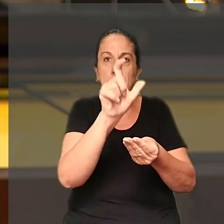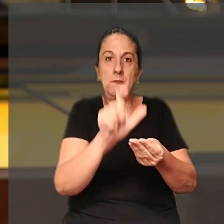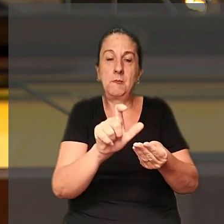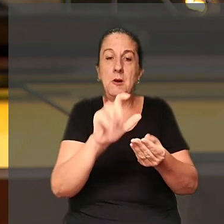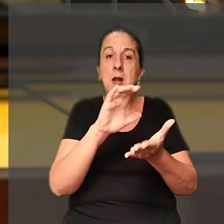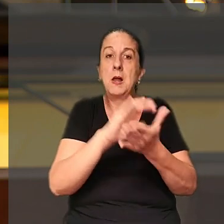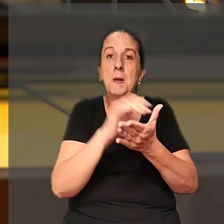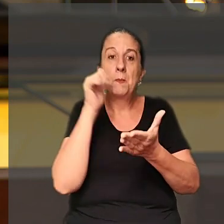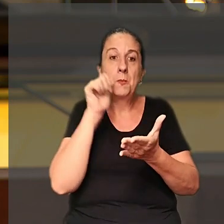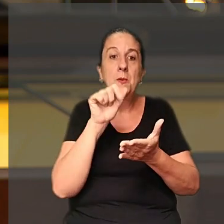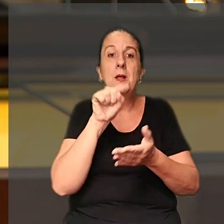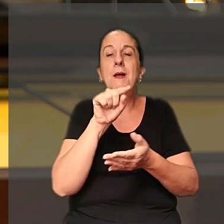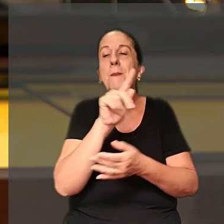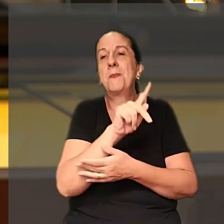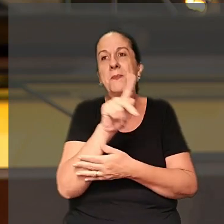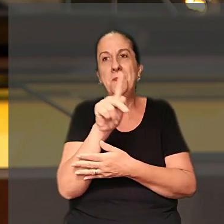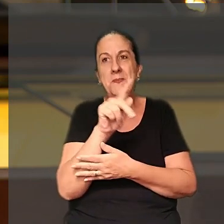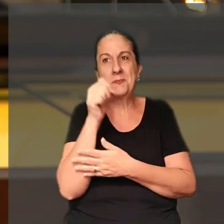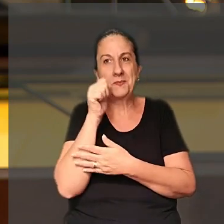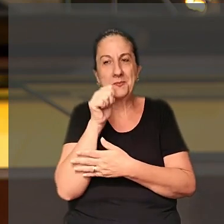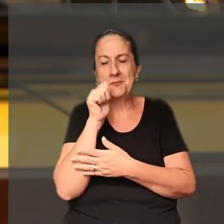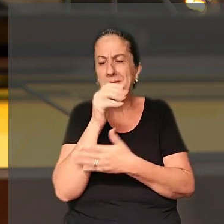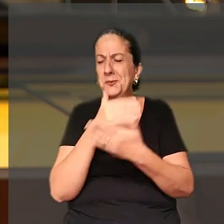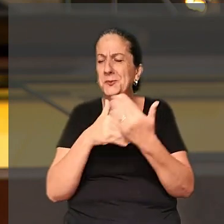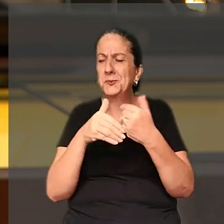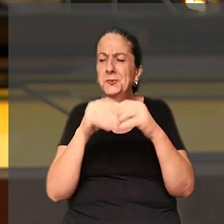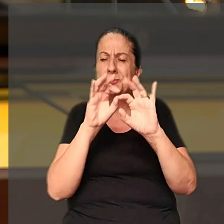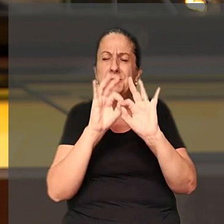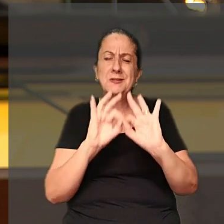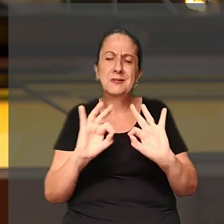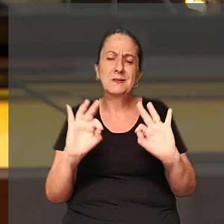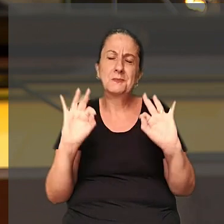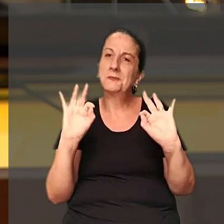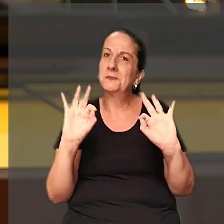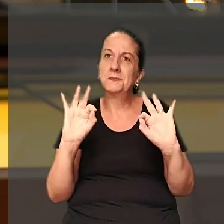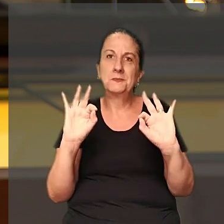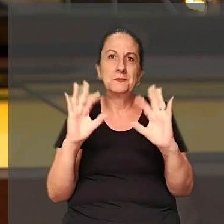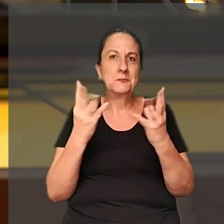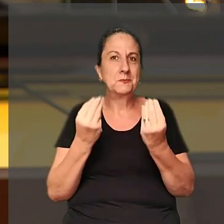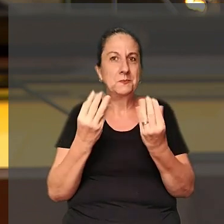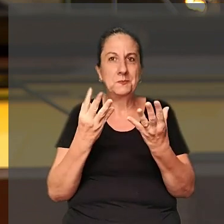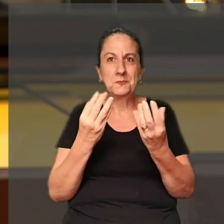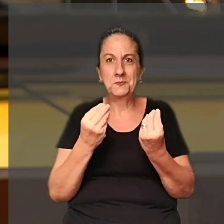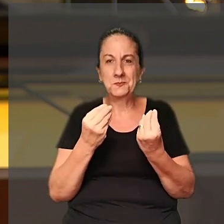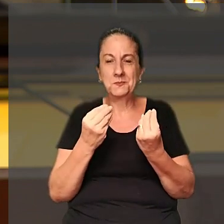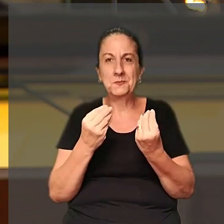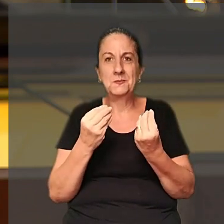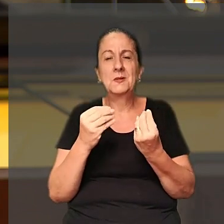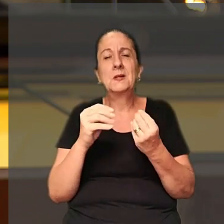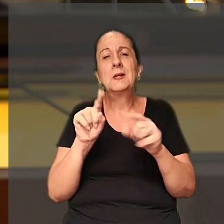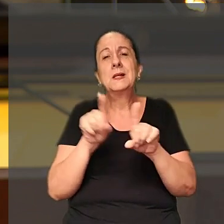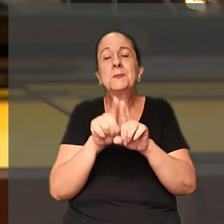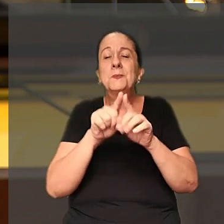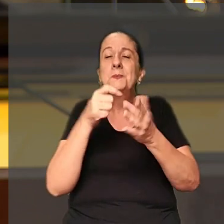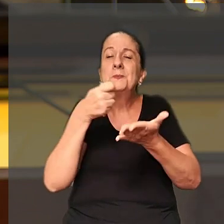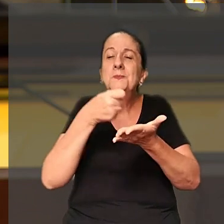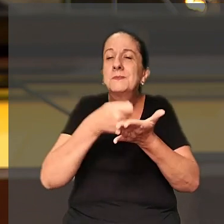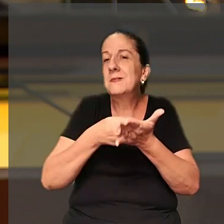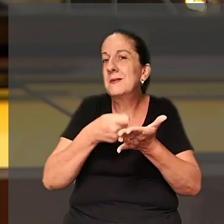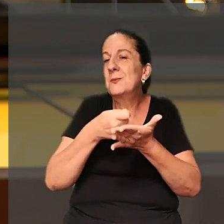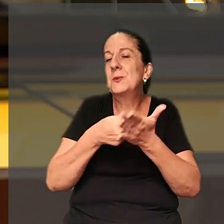e a esposa dele era professora. Tudo muito improvisado, mas tudo com